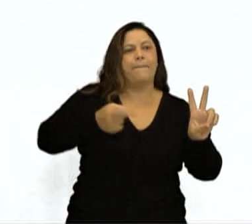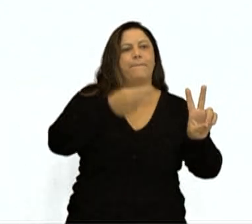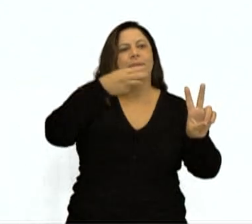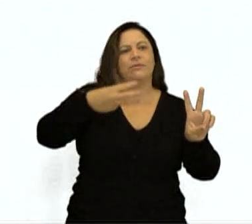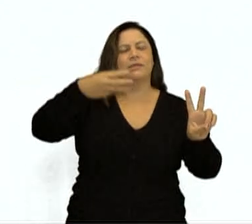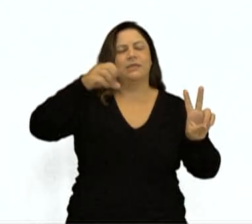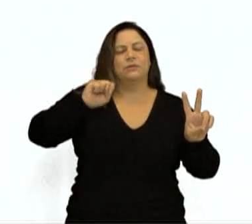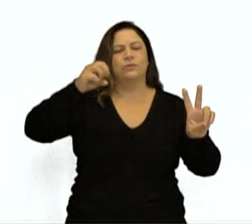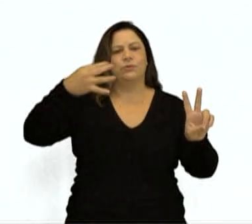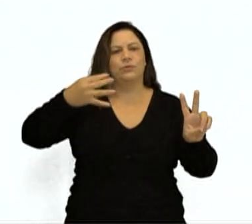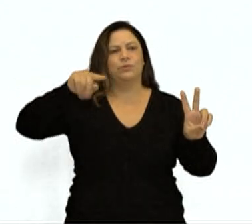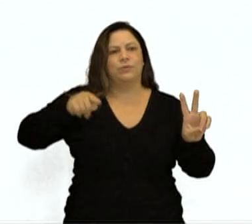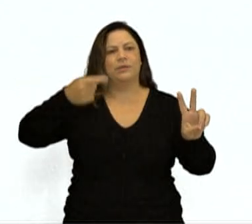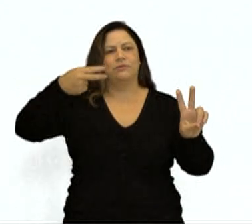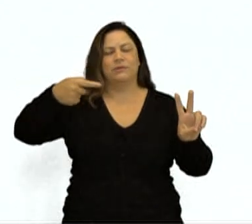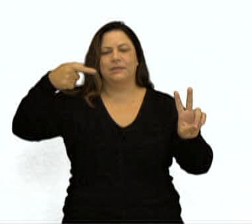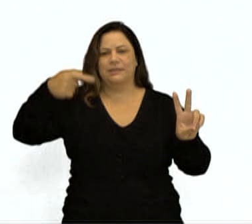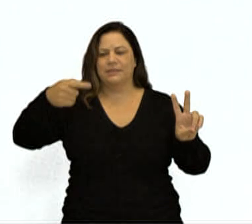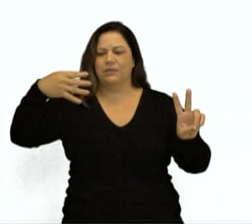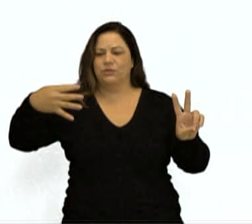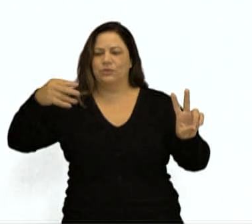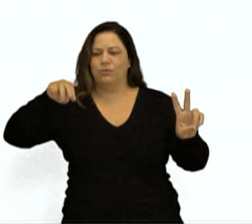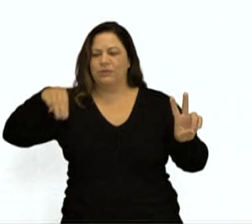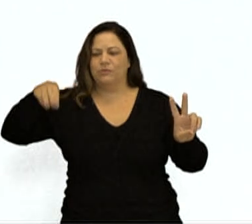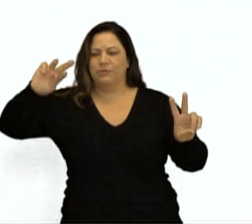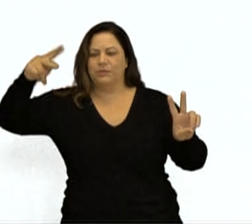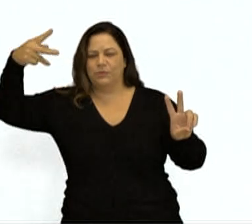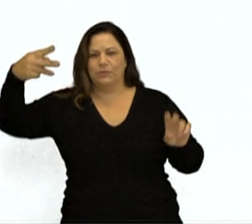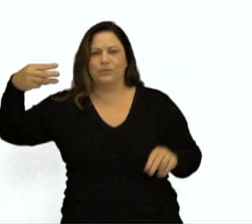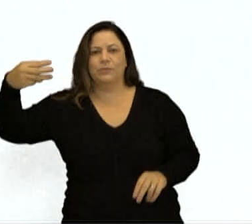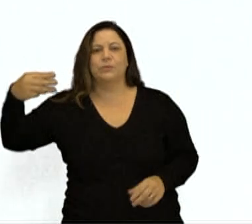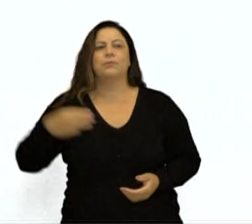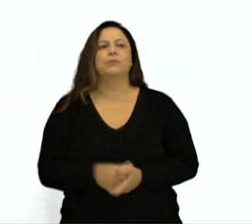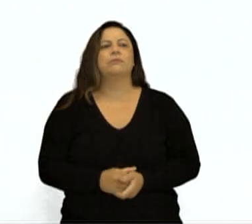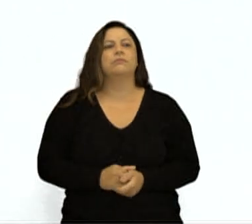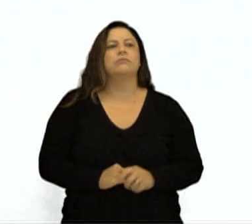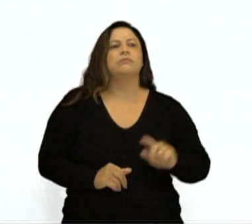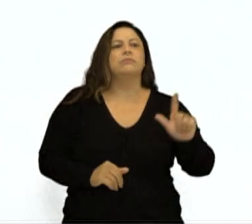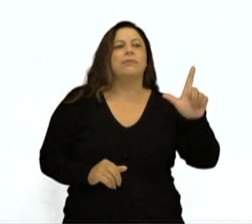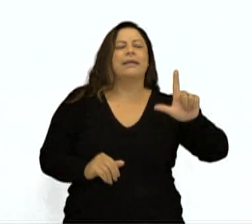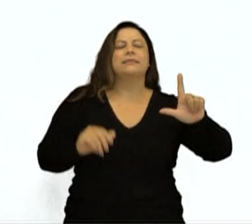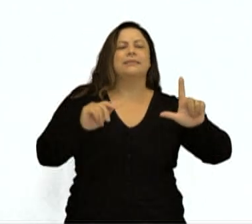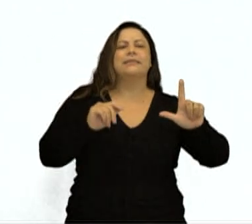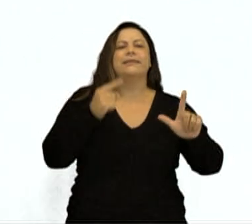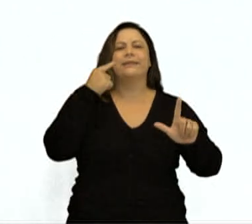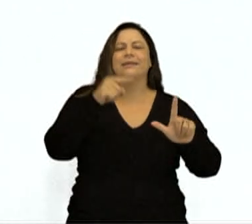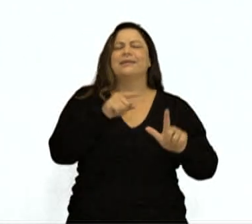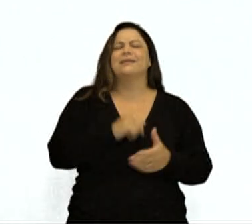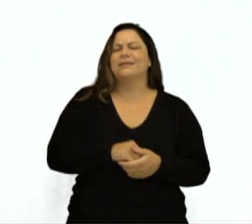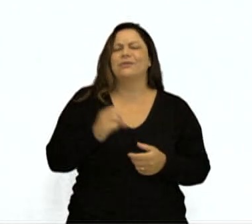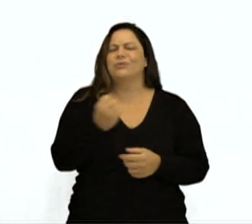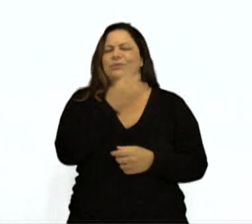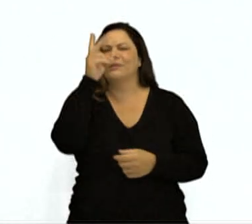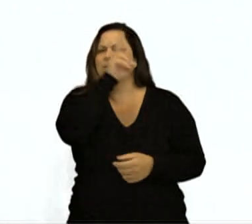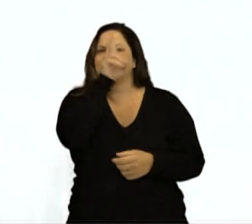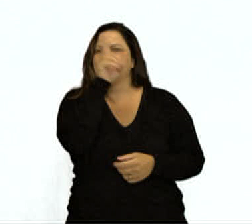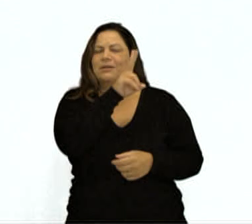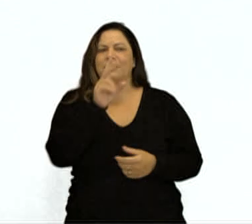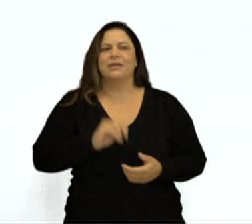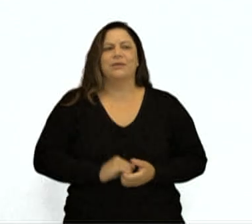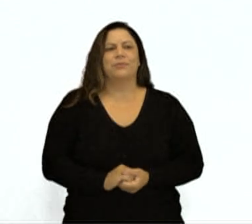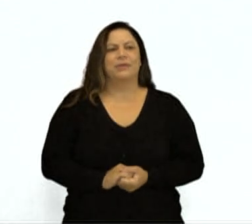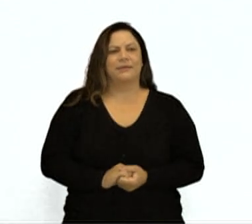1.384,74 metros cúbicos. Como eu quero saber em litro, eu vou ter que lembrar que 1 metro cúbico equivale a